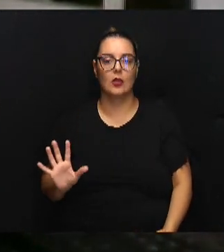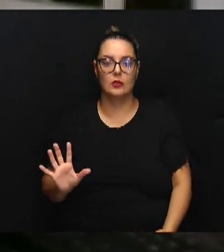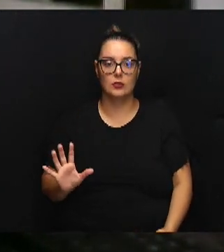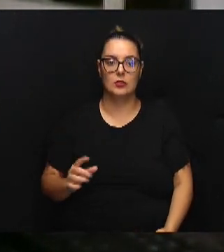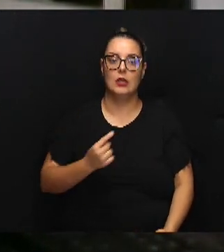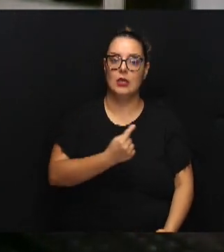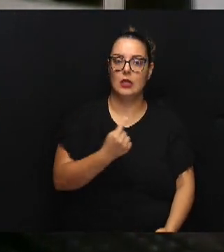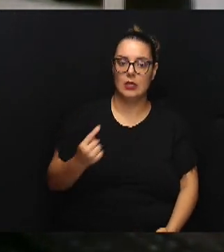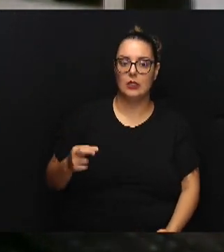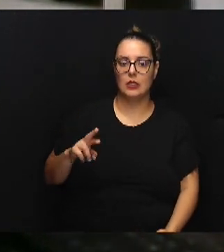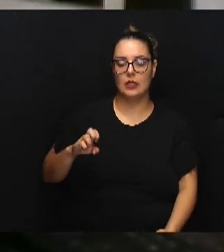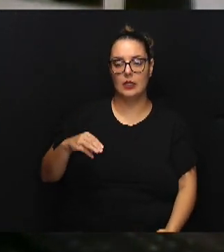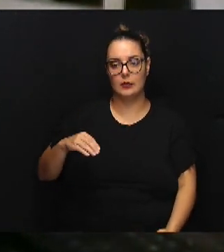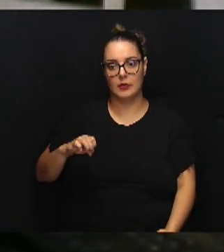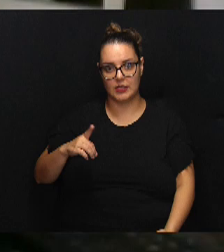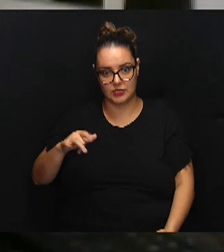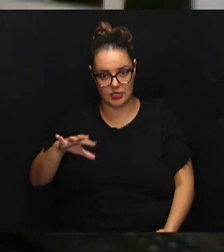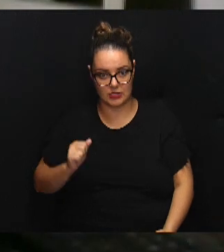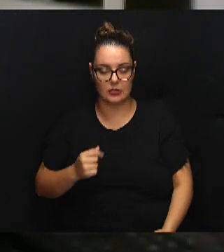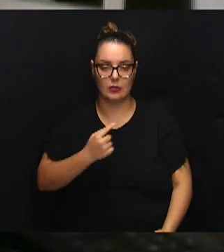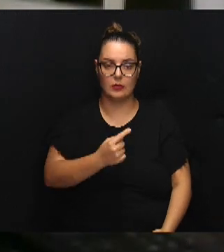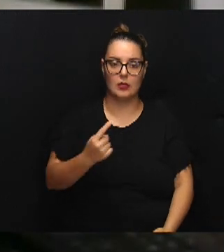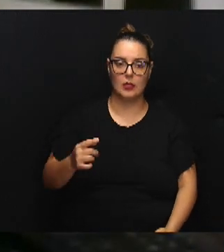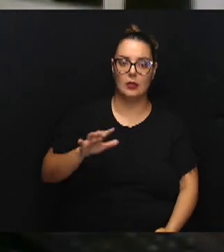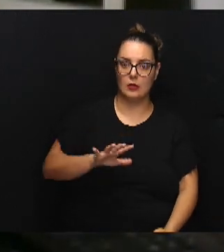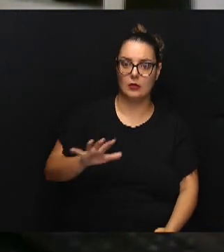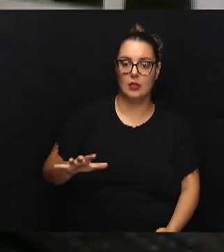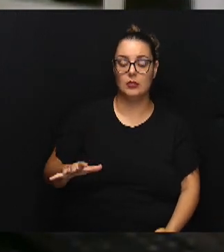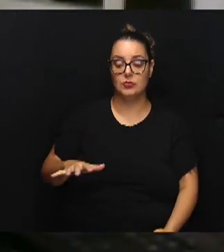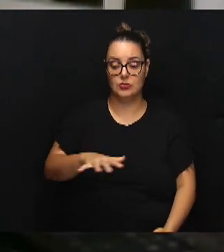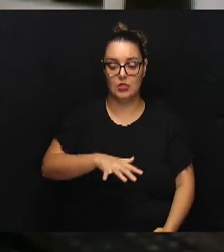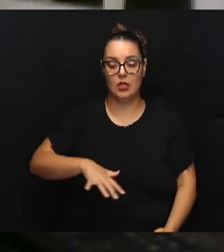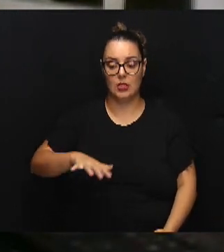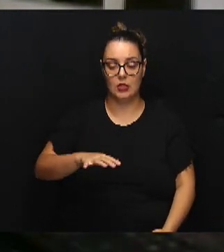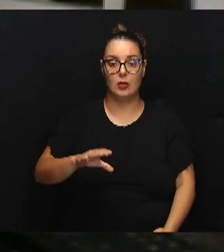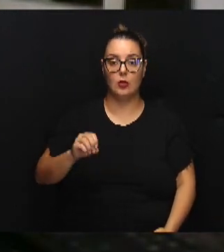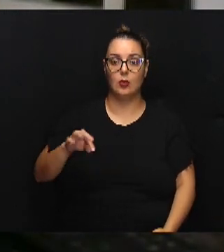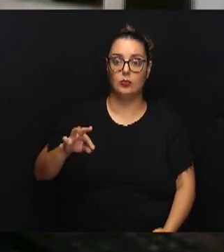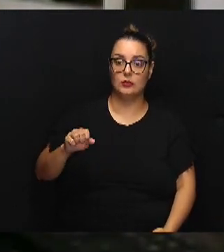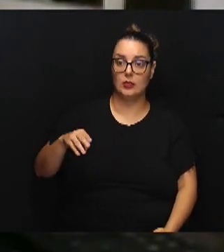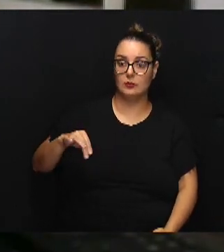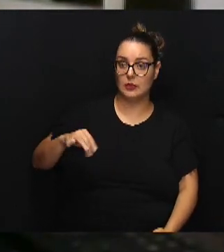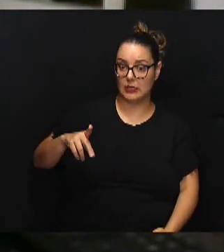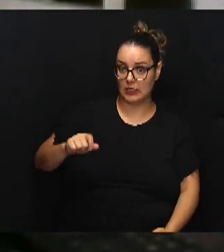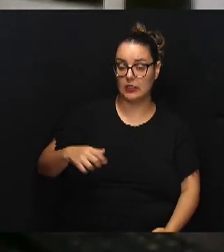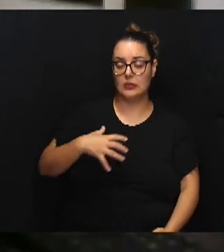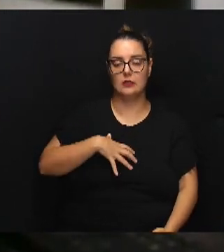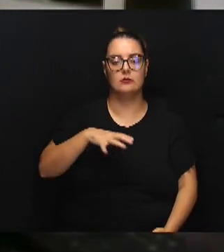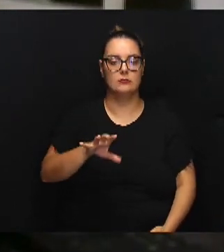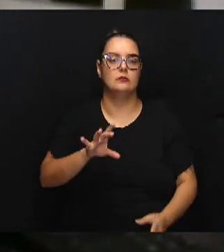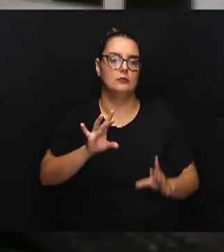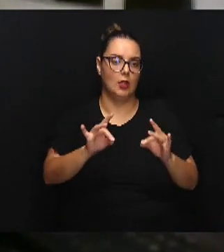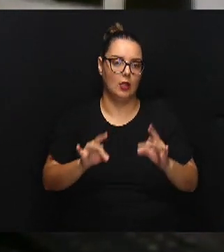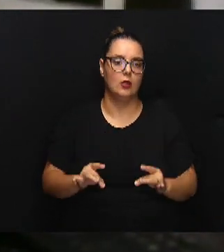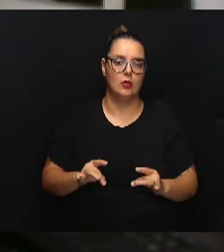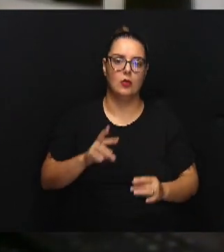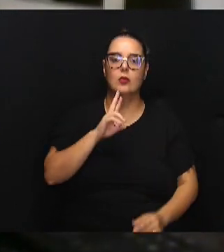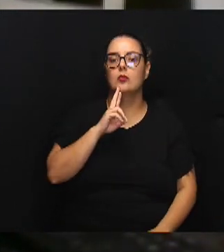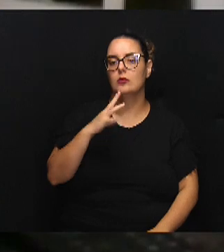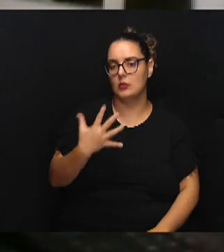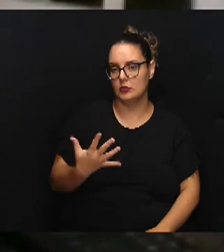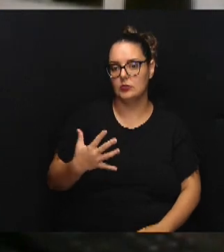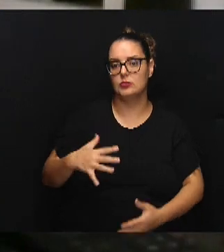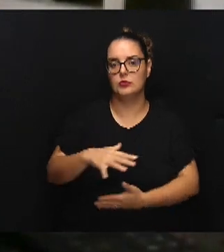Cada remediação e cada, né, cenário de área contaminada tem a sua peculiaridade, que é aí que a gente entra com soluções